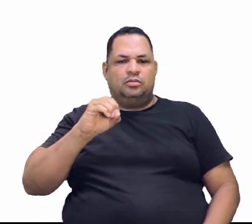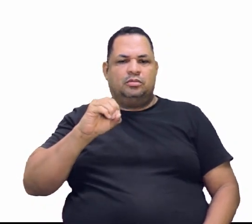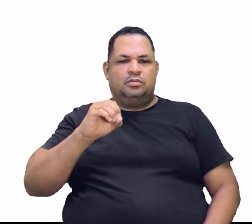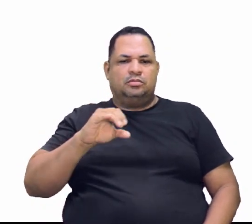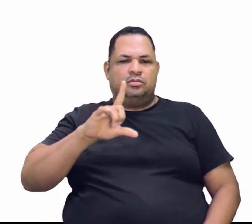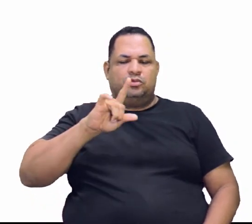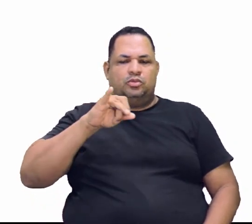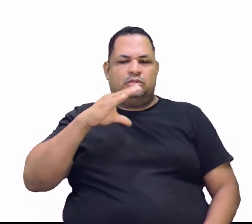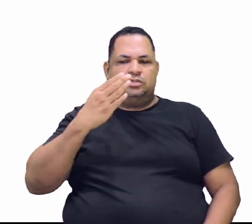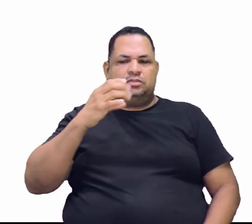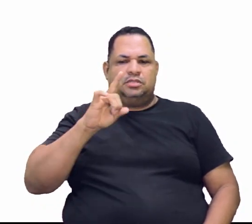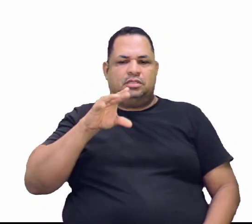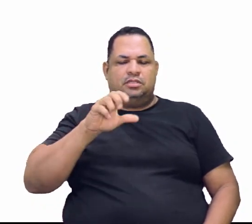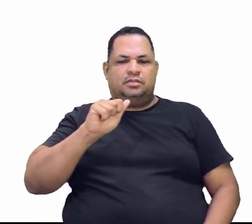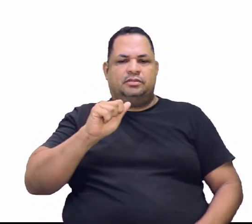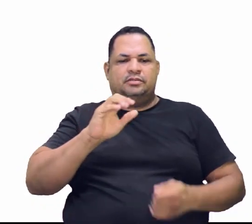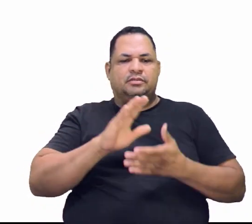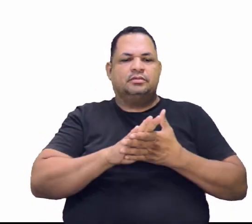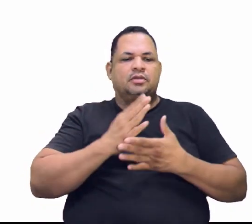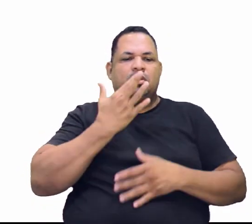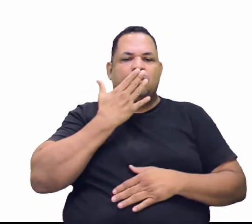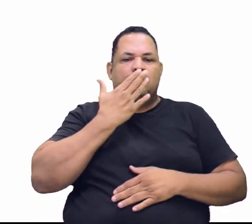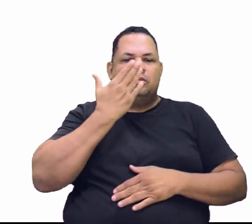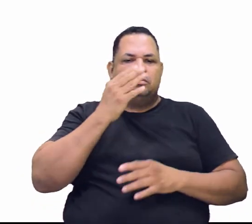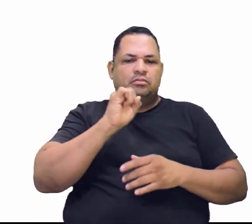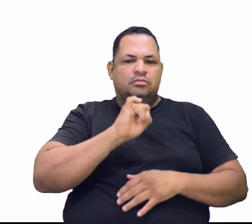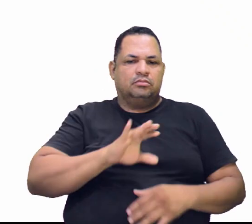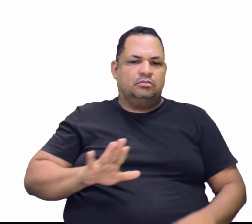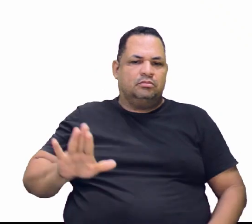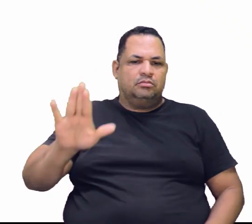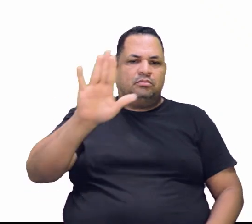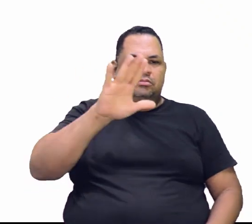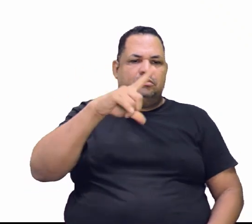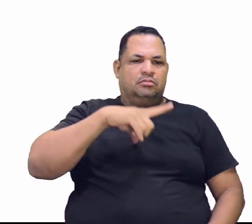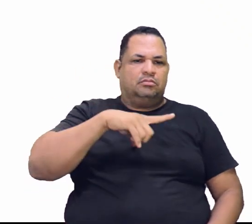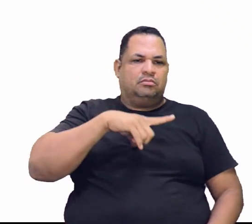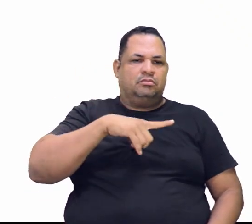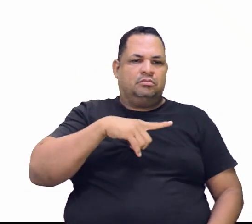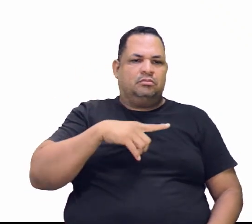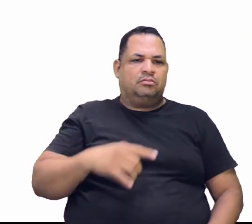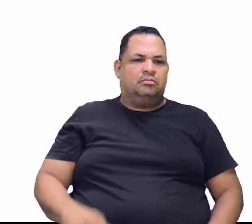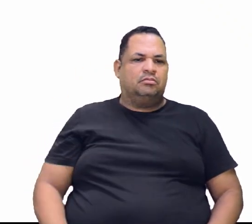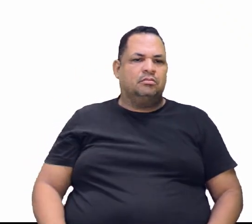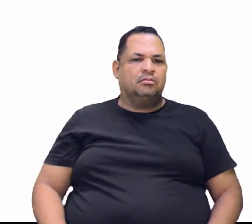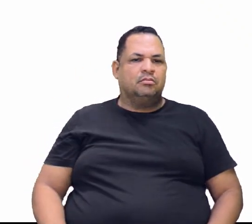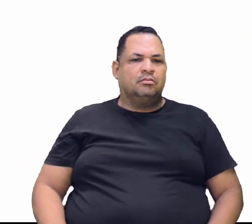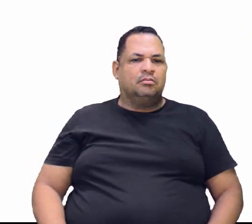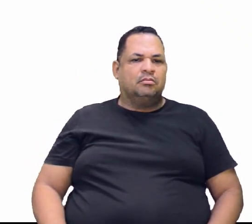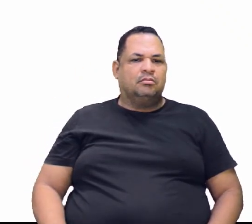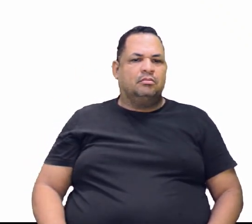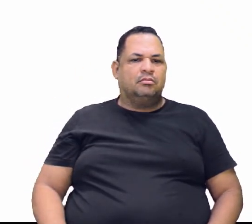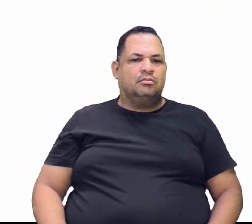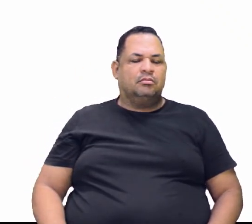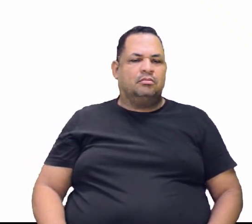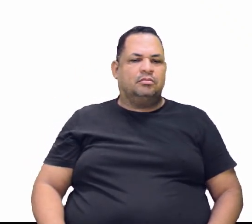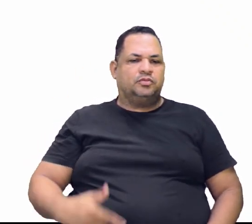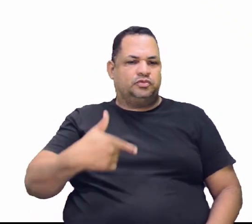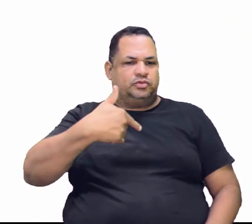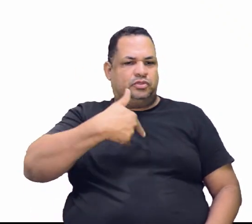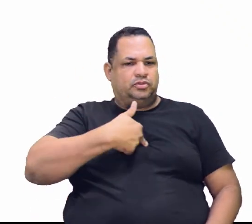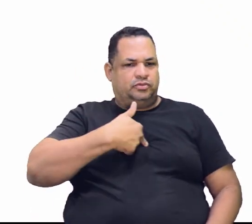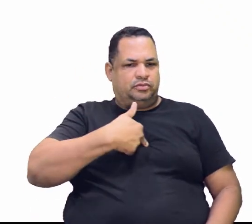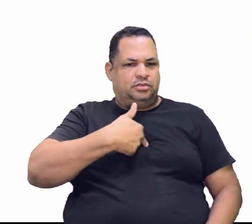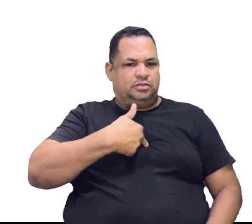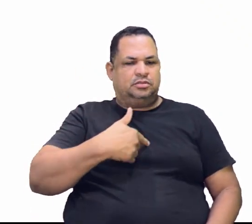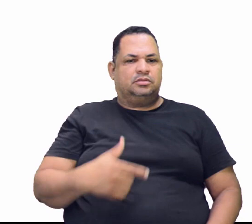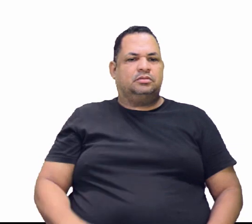o Luiz Claro é que vai colorir essa imagem. Eu tenho aqui a figura do